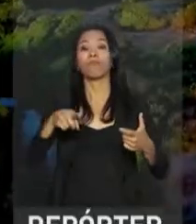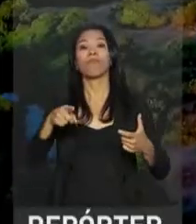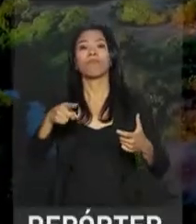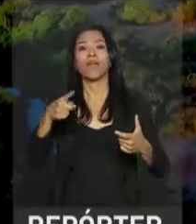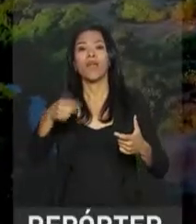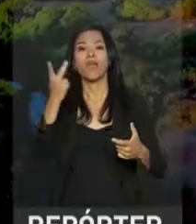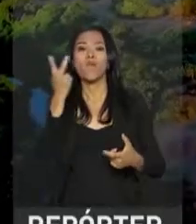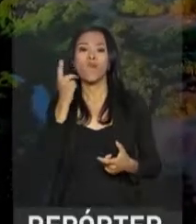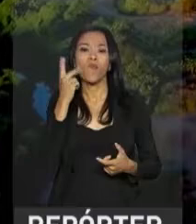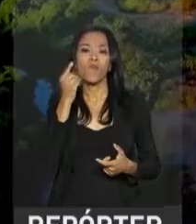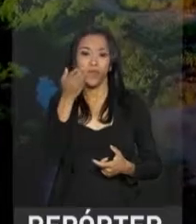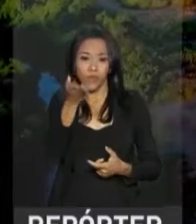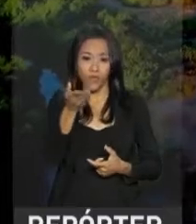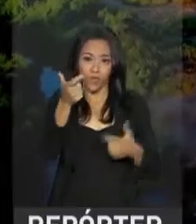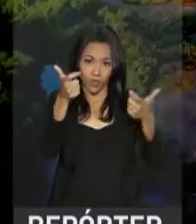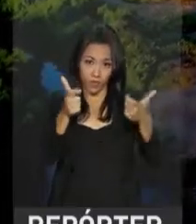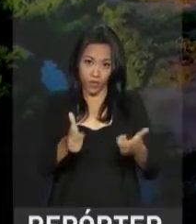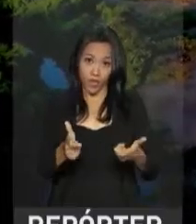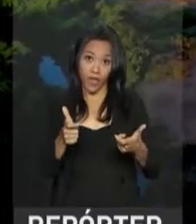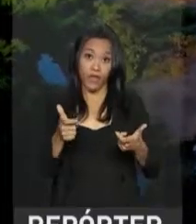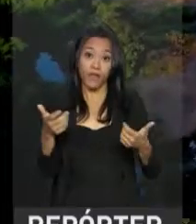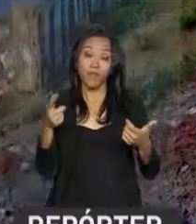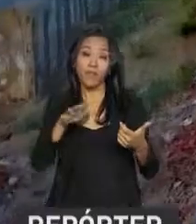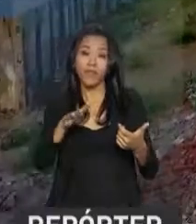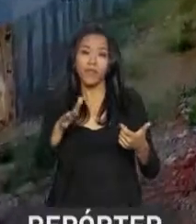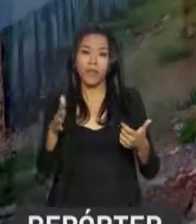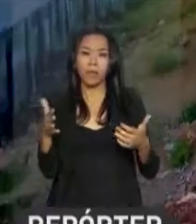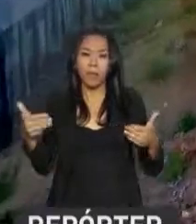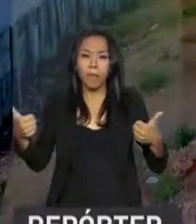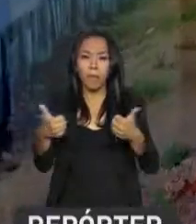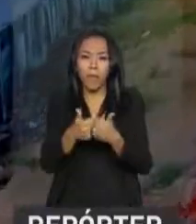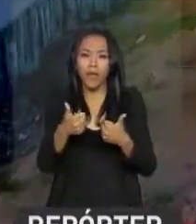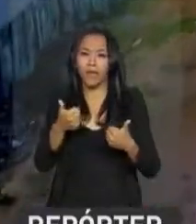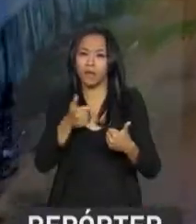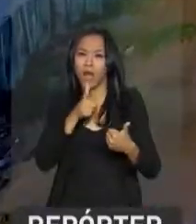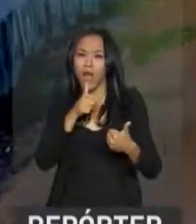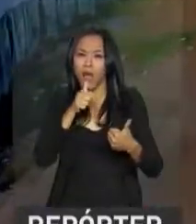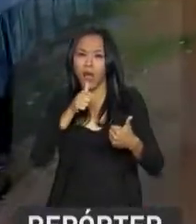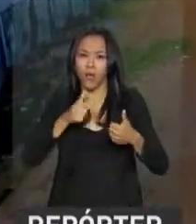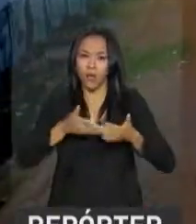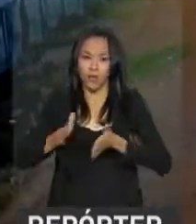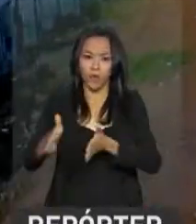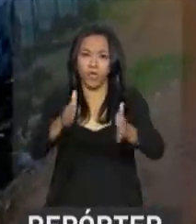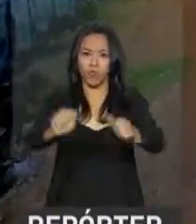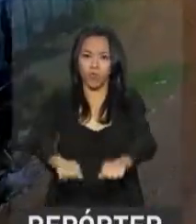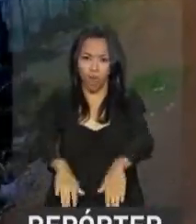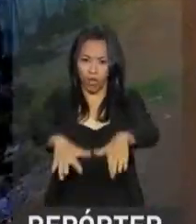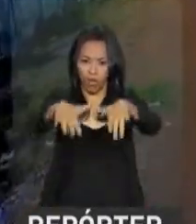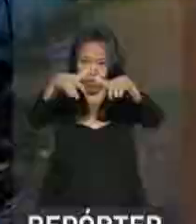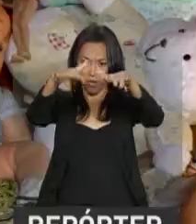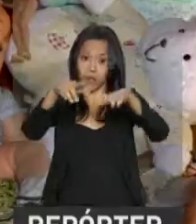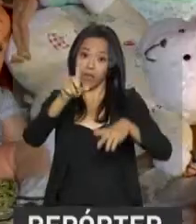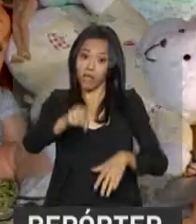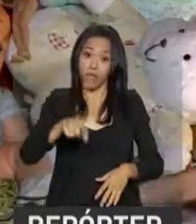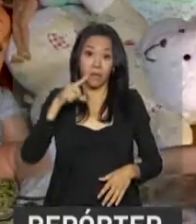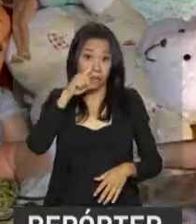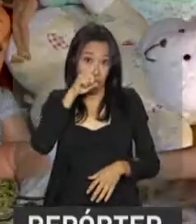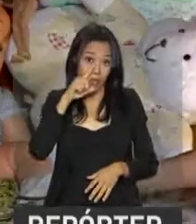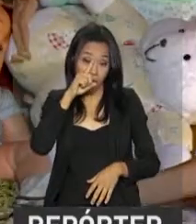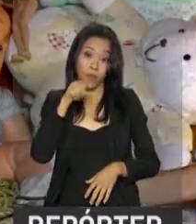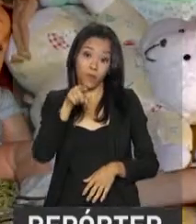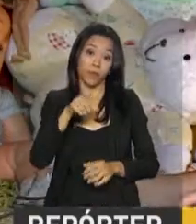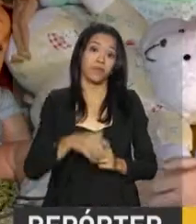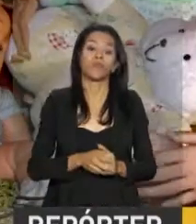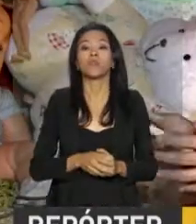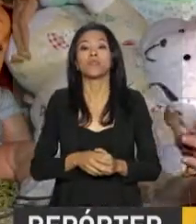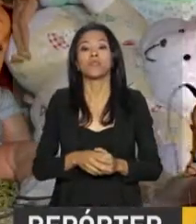em fortaleza a região fica na faixa de alagamento do rio cocó e é considerada de alto risco estava muita briga